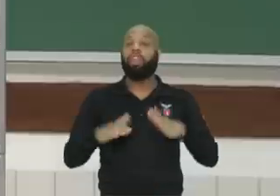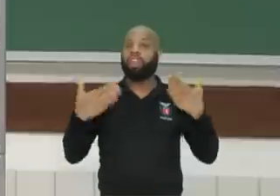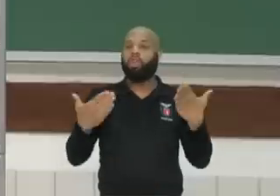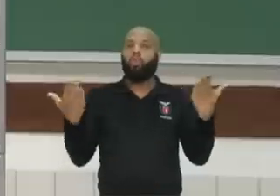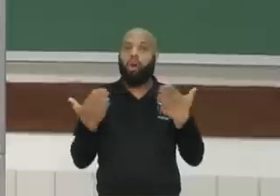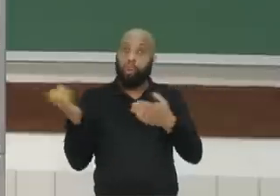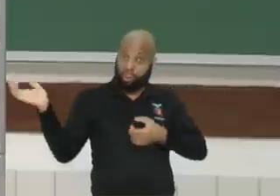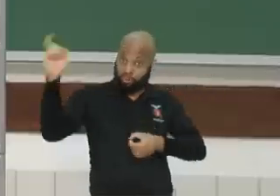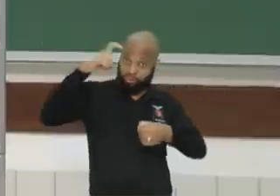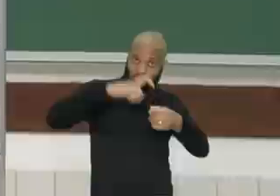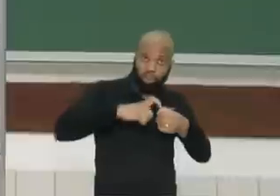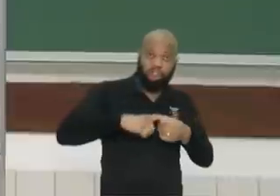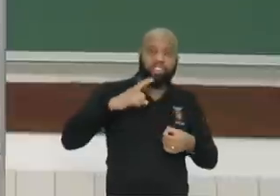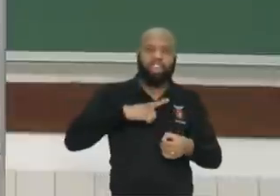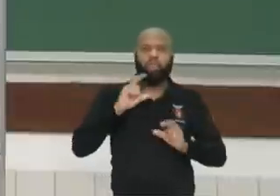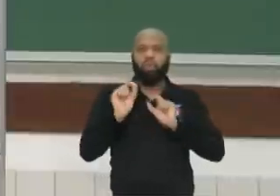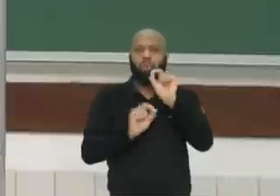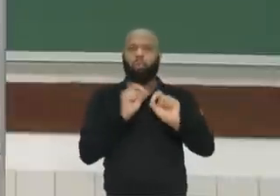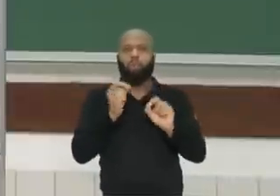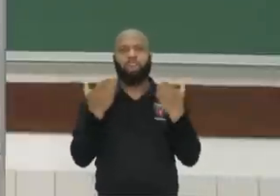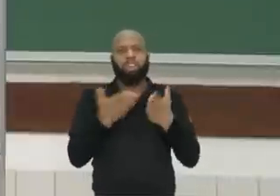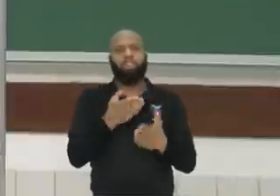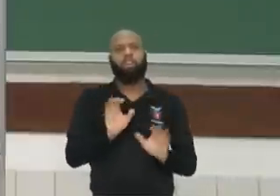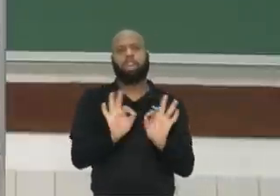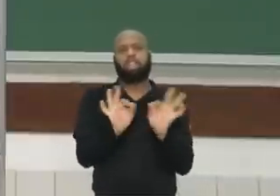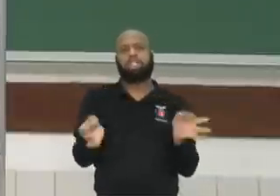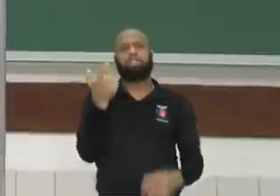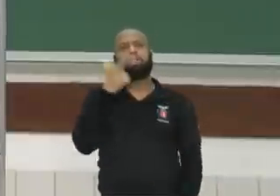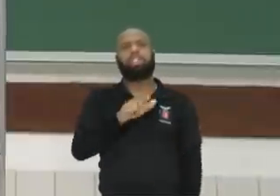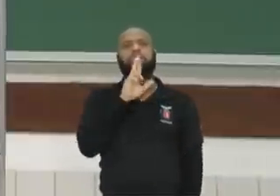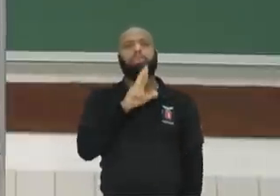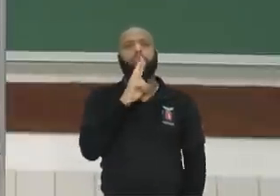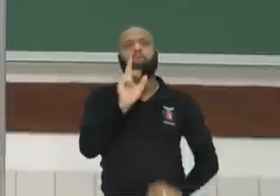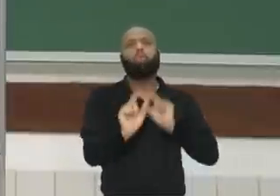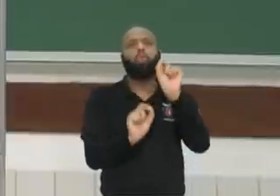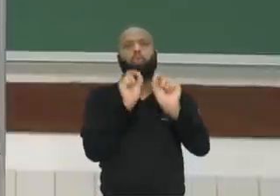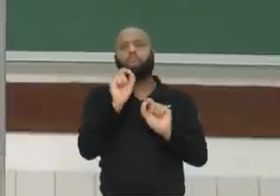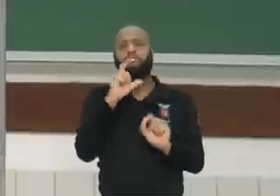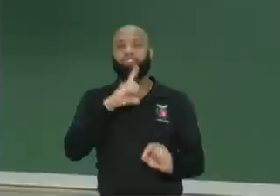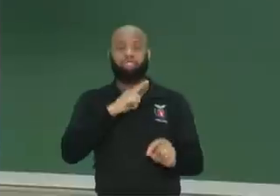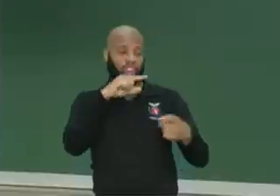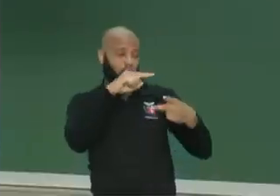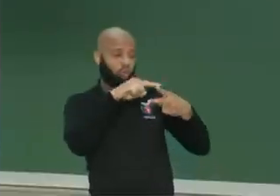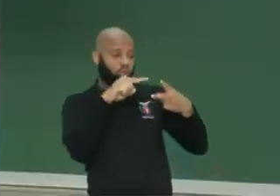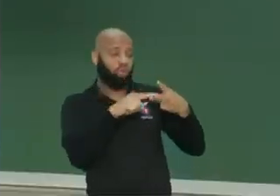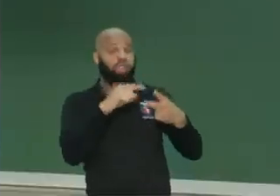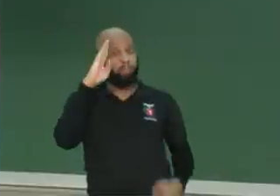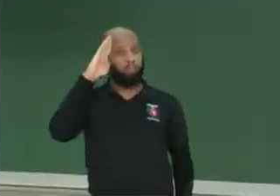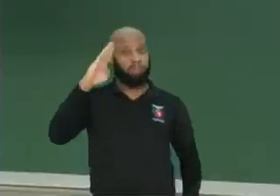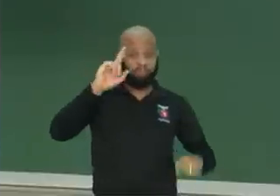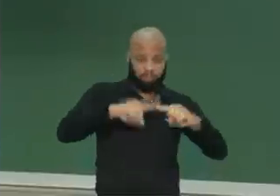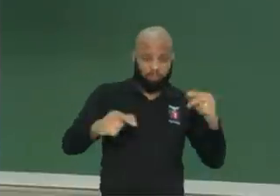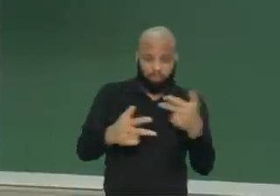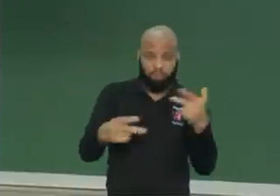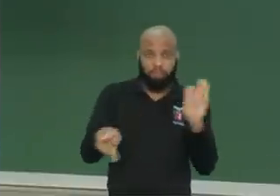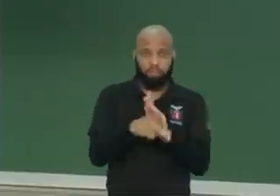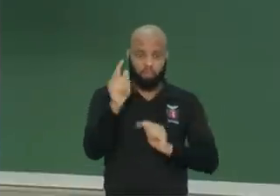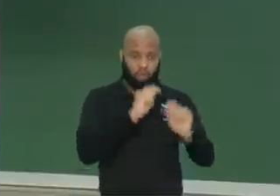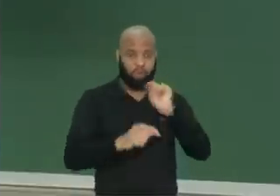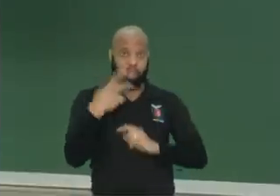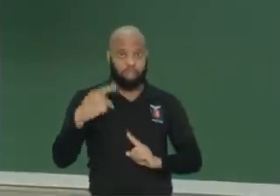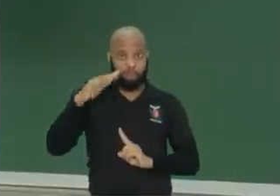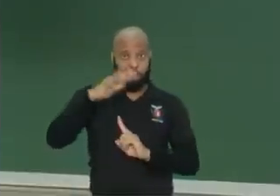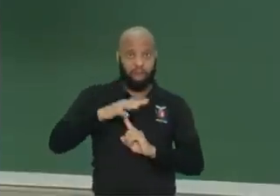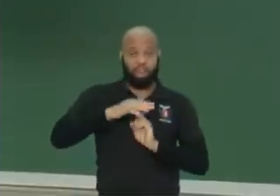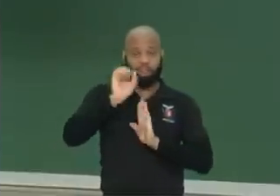Pessoal, voltamos, né? Uma questão muito simples da gente resolver. Quais eram os dois principais produtos da economia paranaense